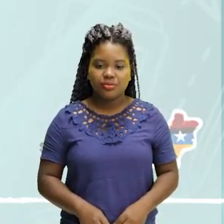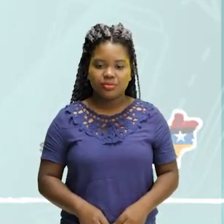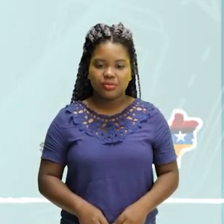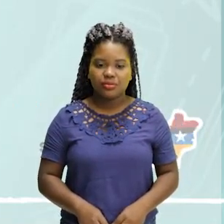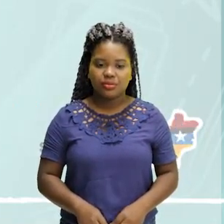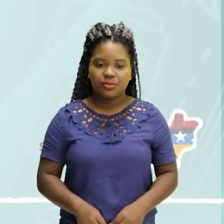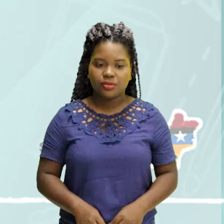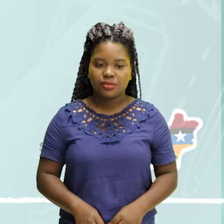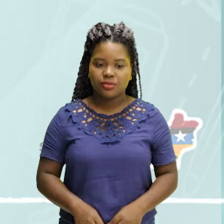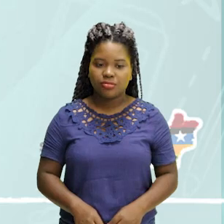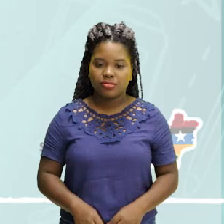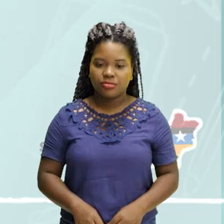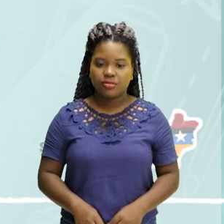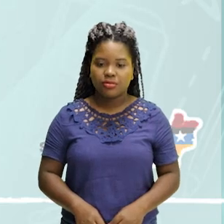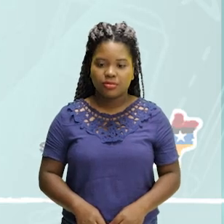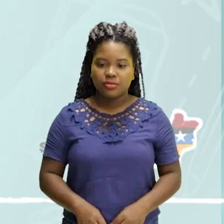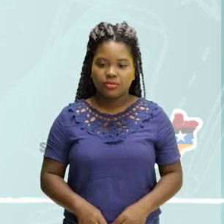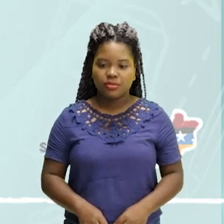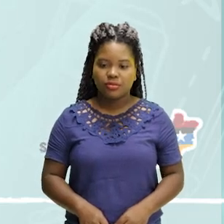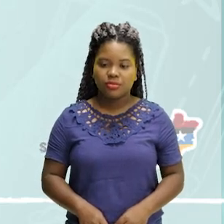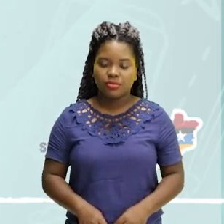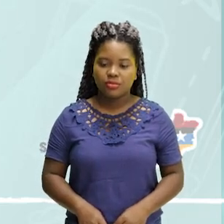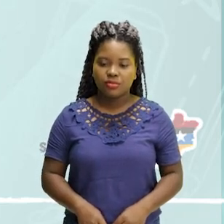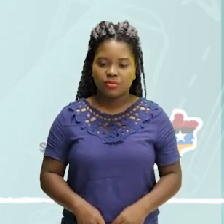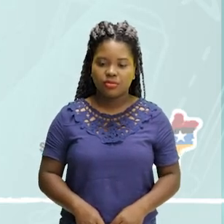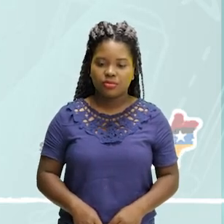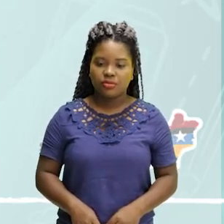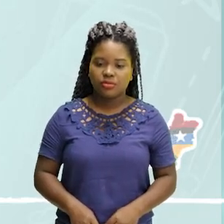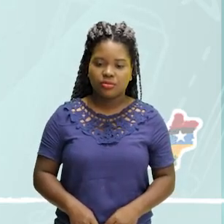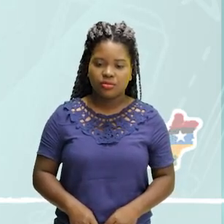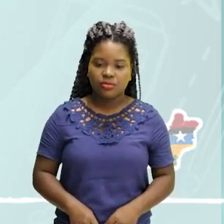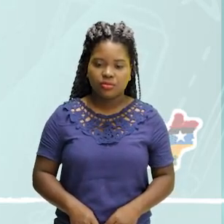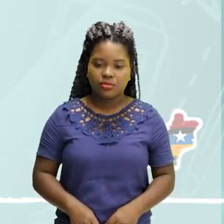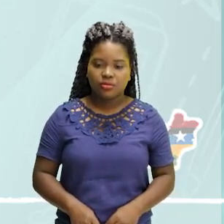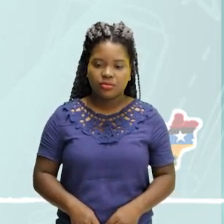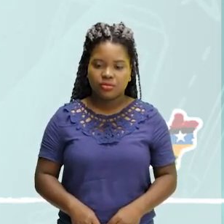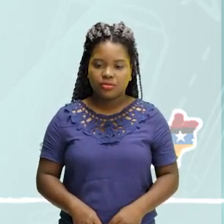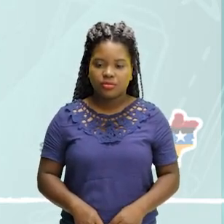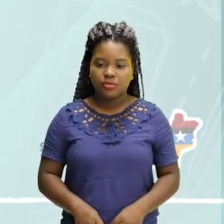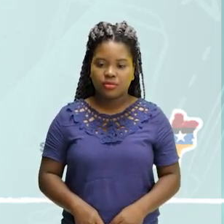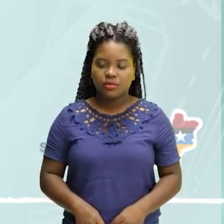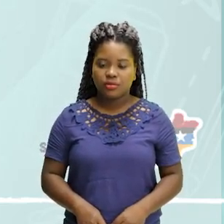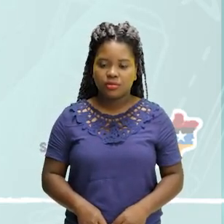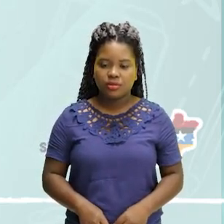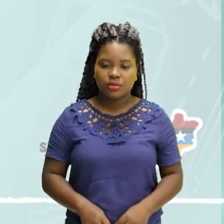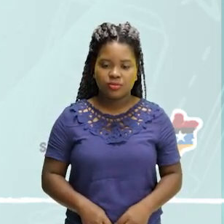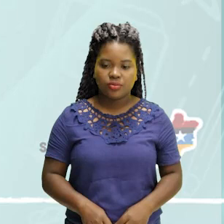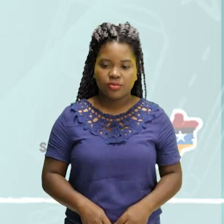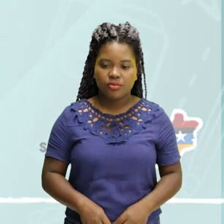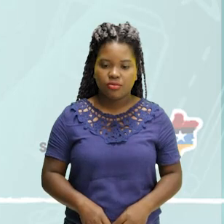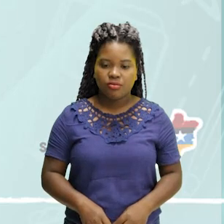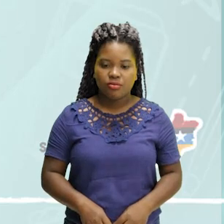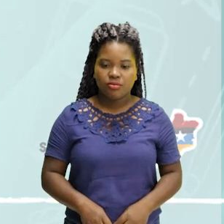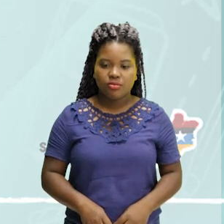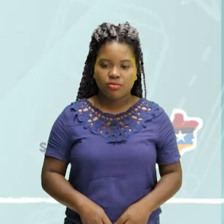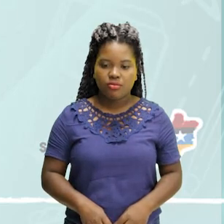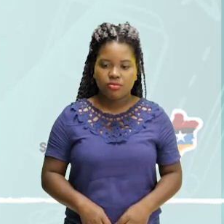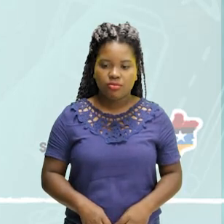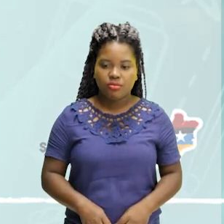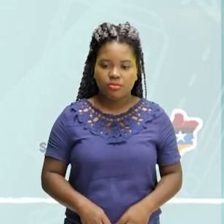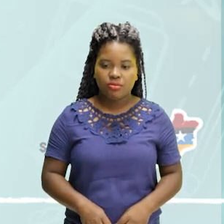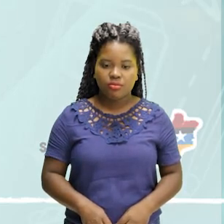pequena representação teatral. É originária da Idade Média e tinha de início caráter